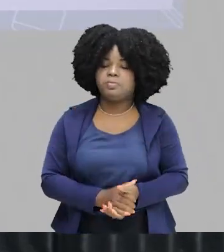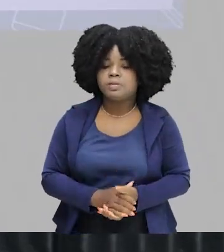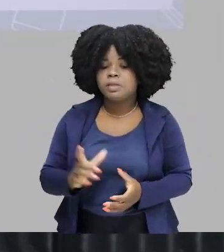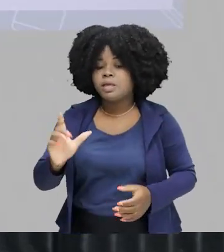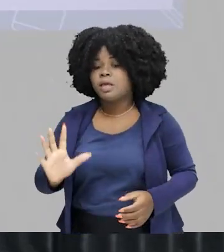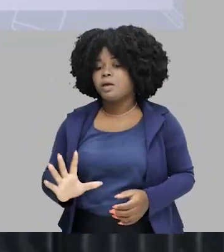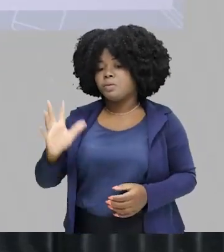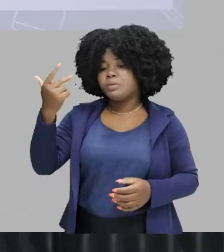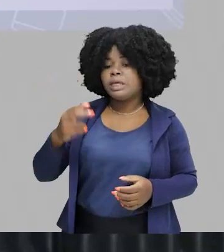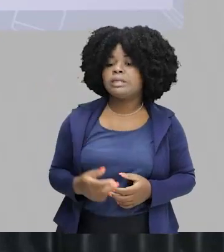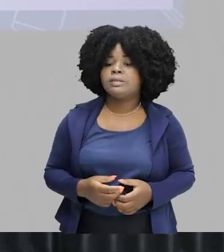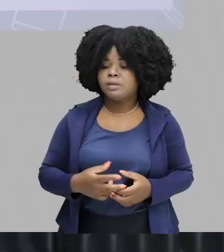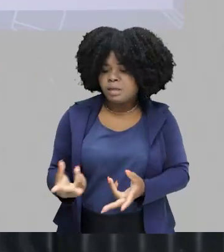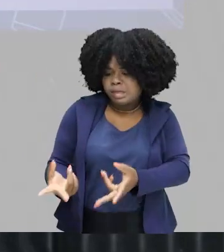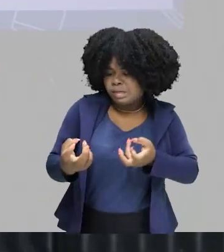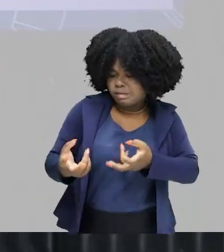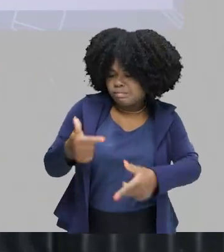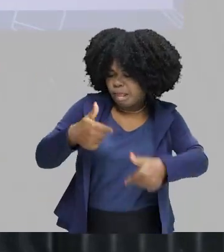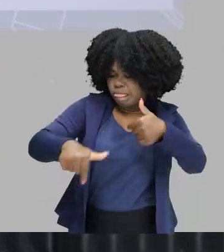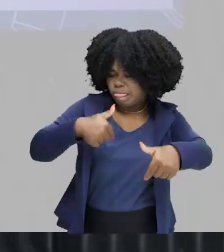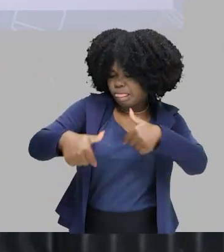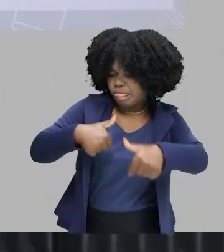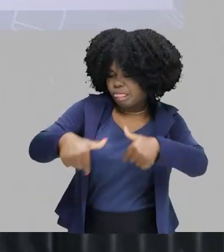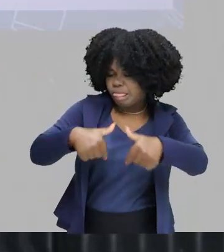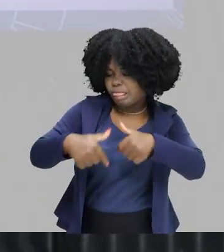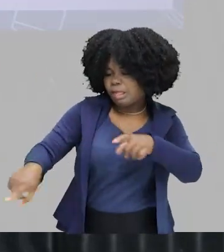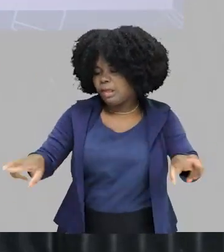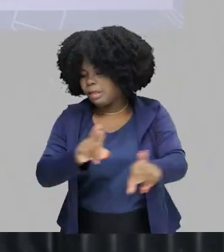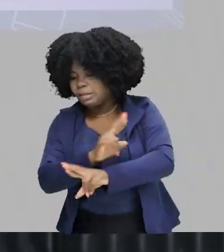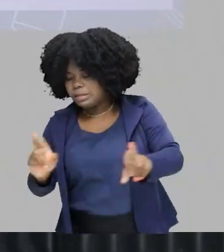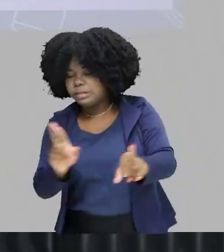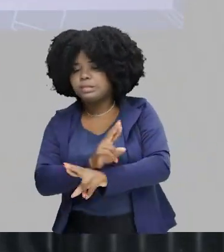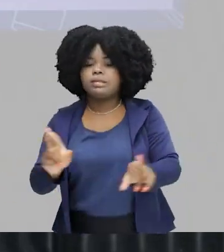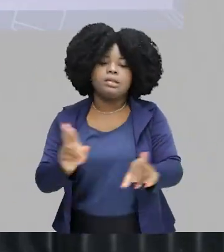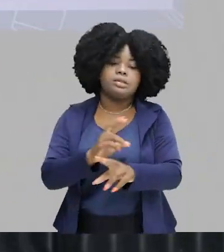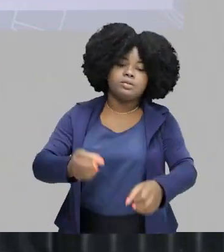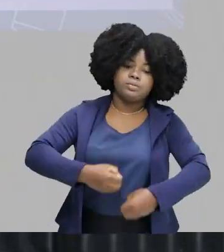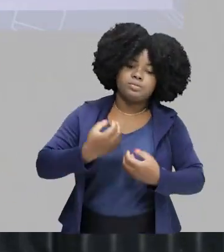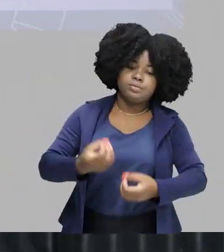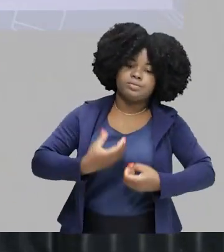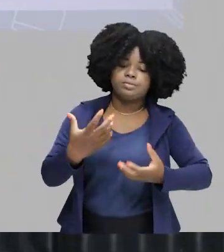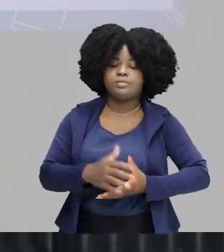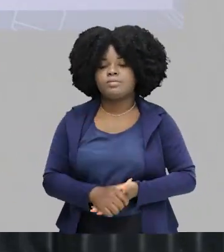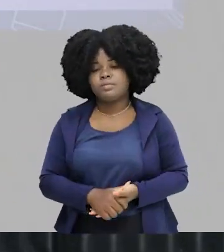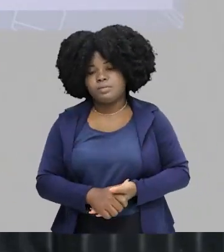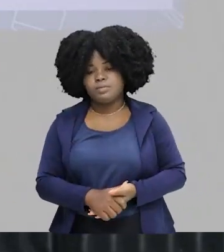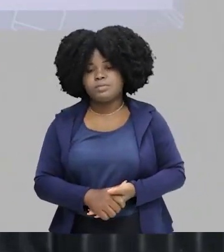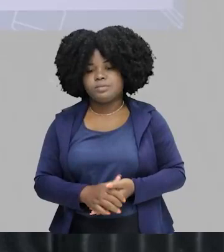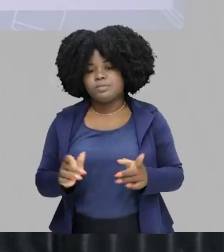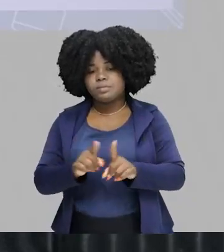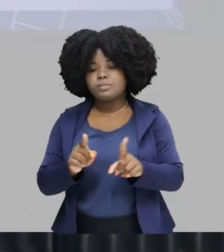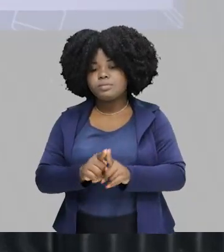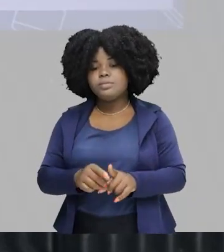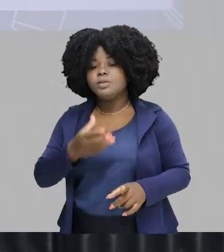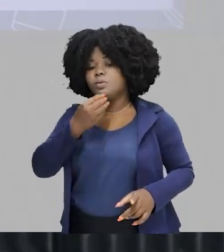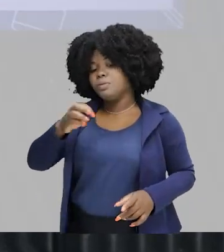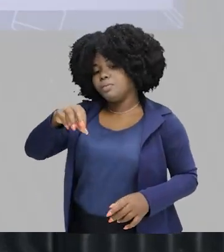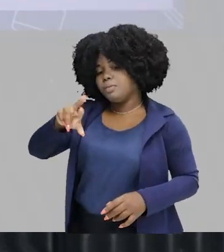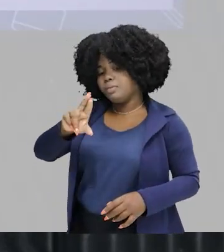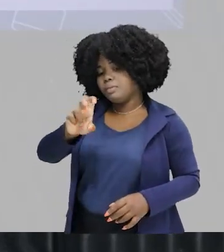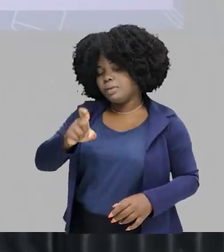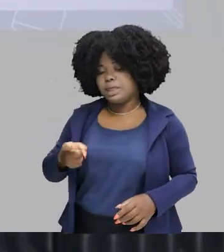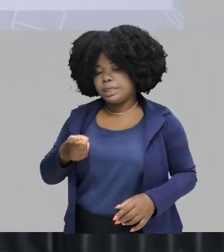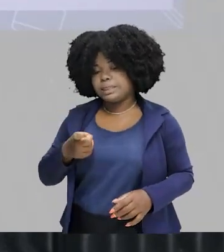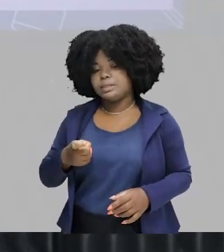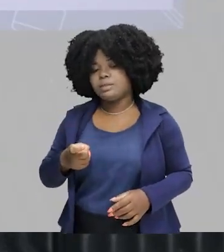isso, a exploração das relações de trabalho, das relações de produção. Então, segundo Marx, se a gente olha o capitalismo, a